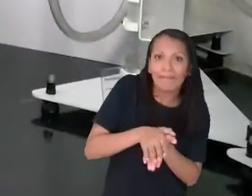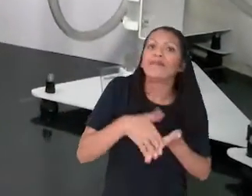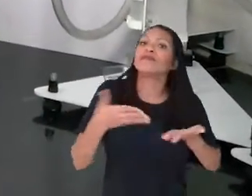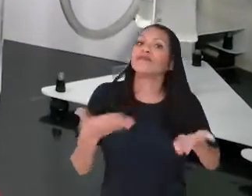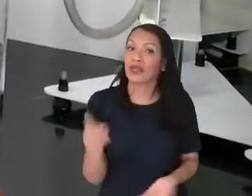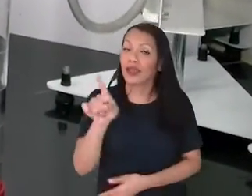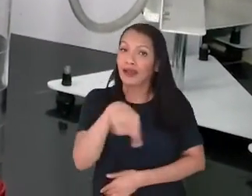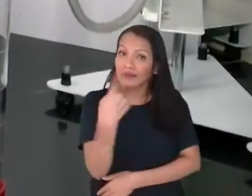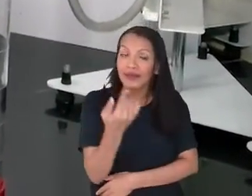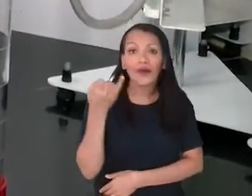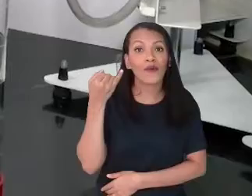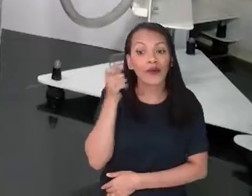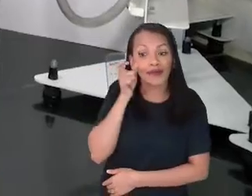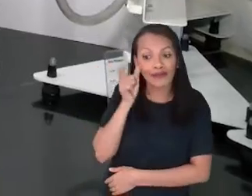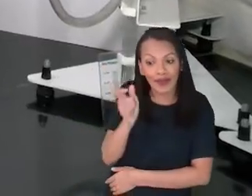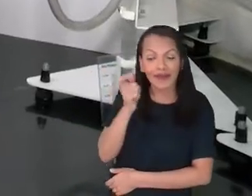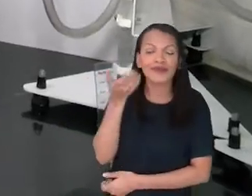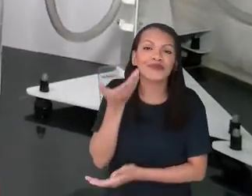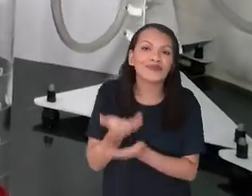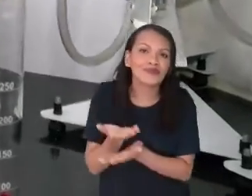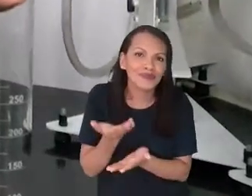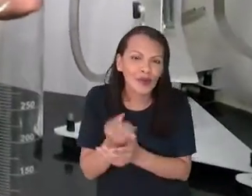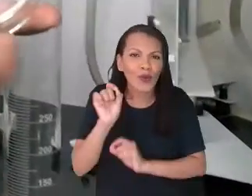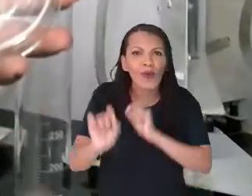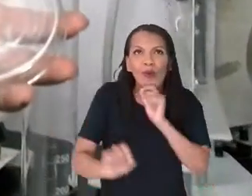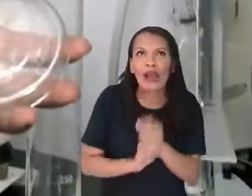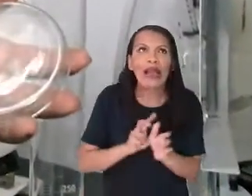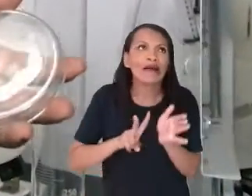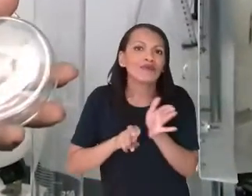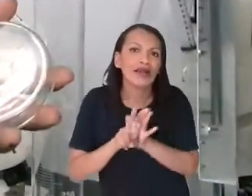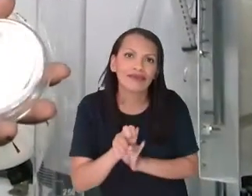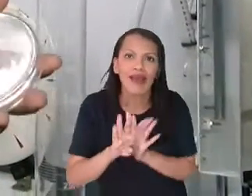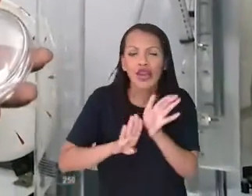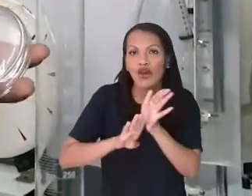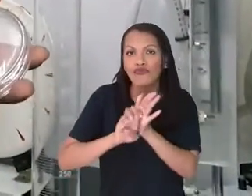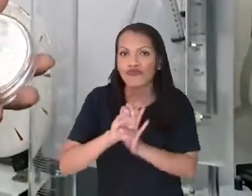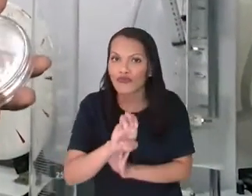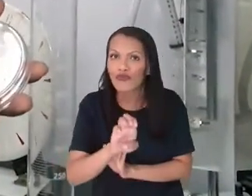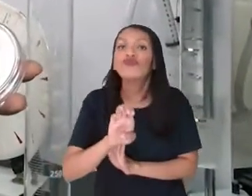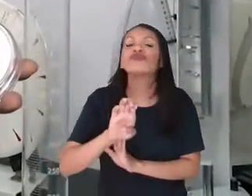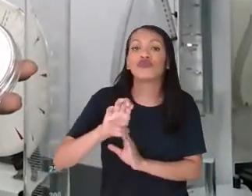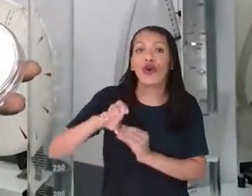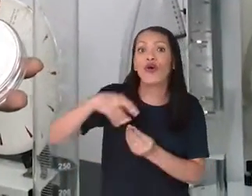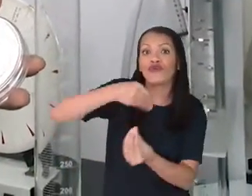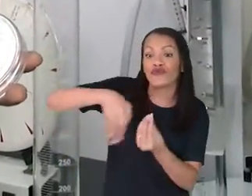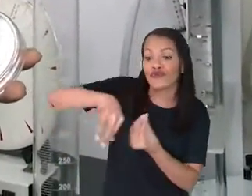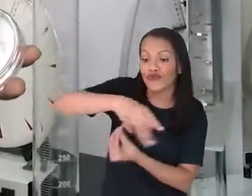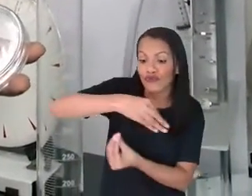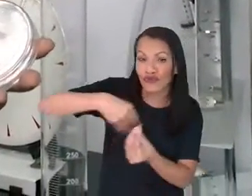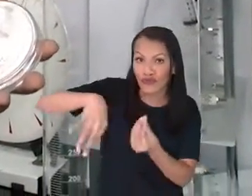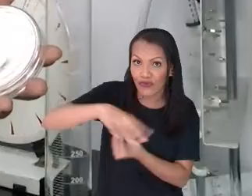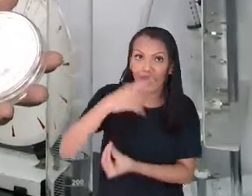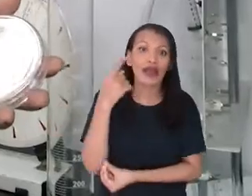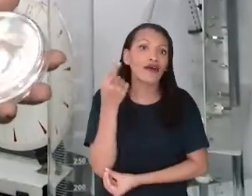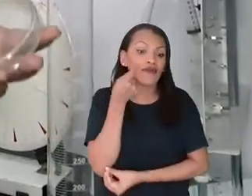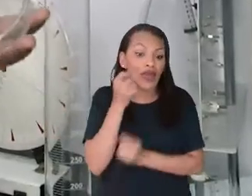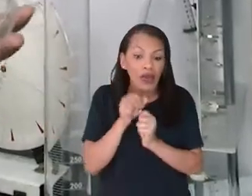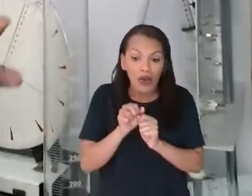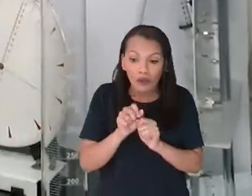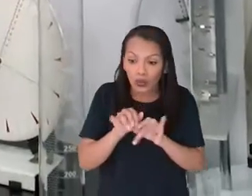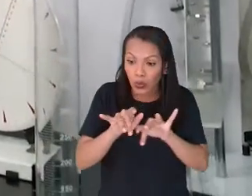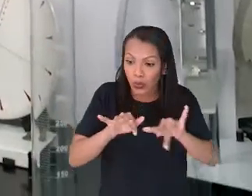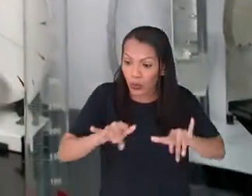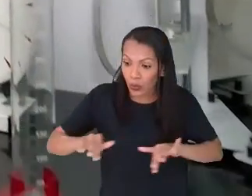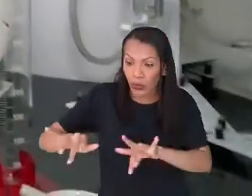Isso é interessante para a gente estudar micro-organismos, bactérias, fungos, e a gente vê aqui a proliferação, a